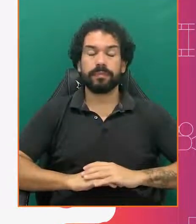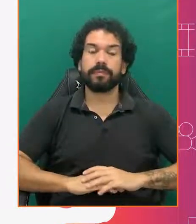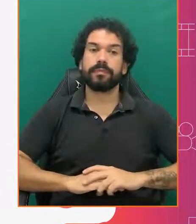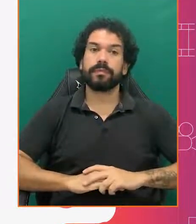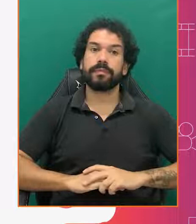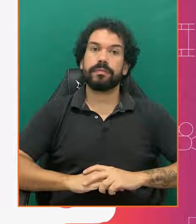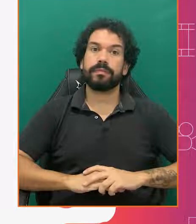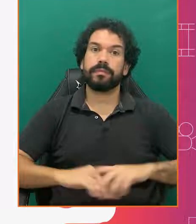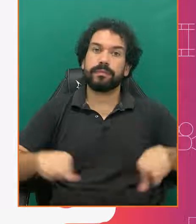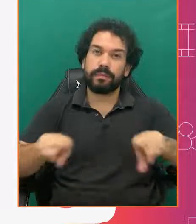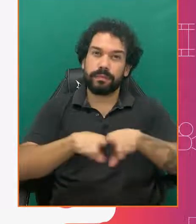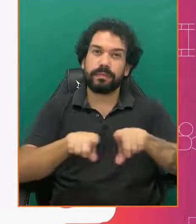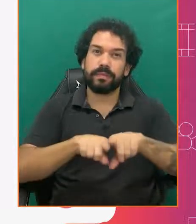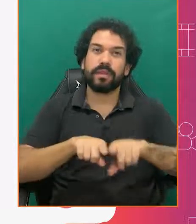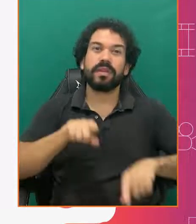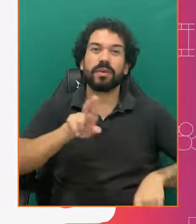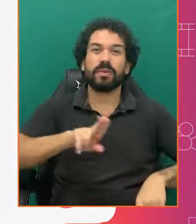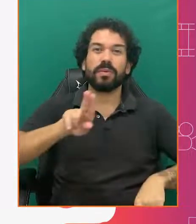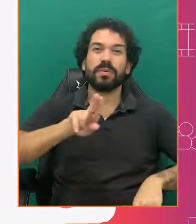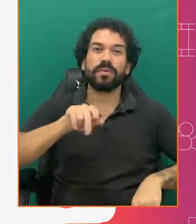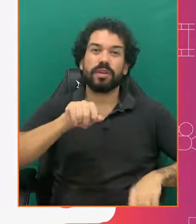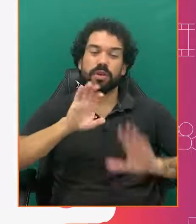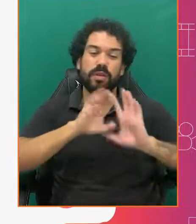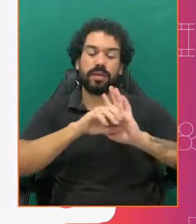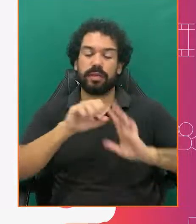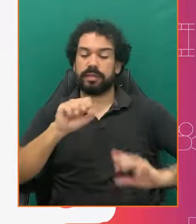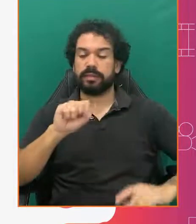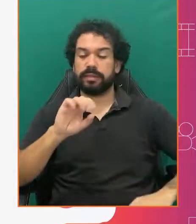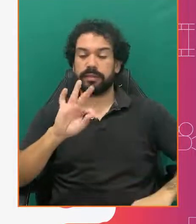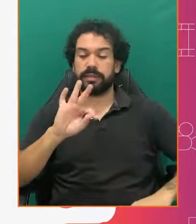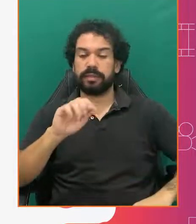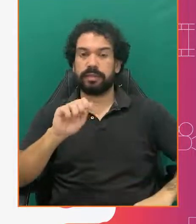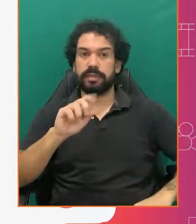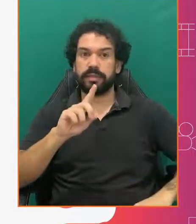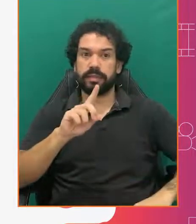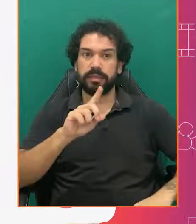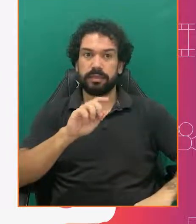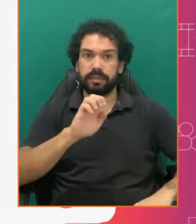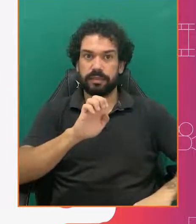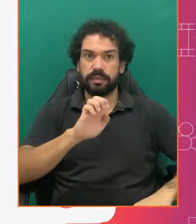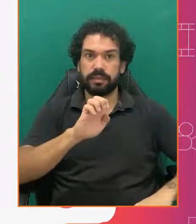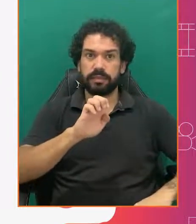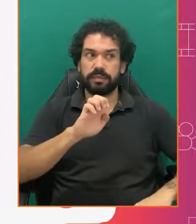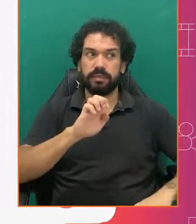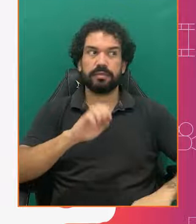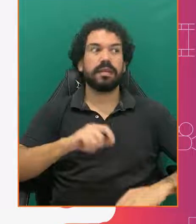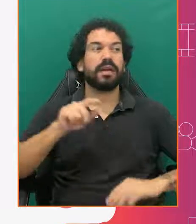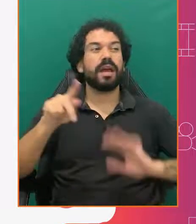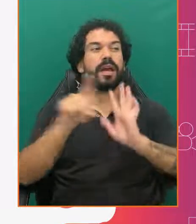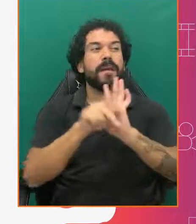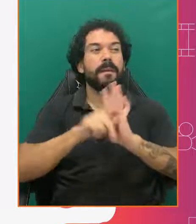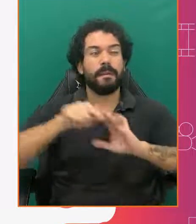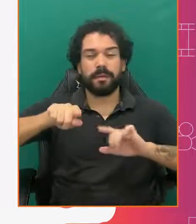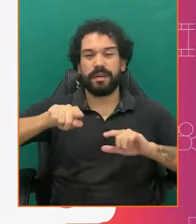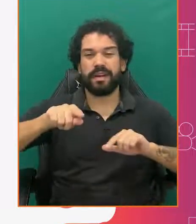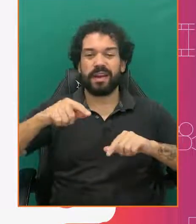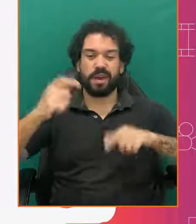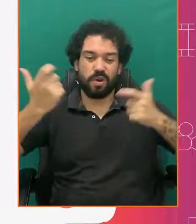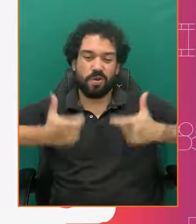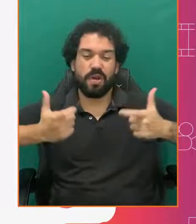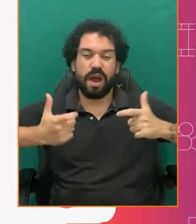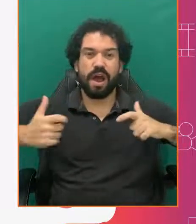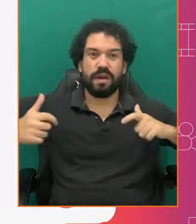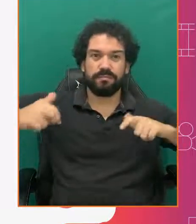Isso também é trabalhado no conceito de staging, que é o conceito de encenação, que